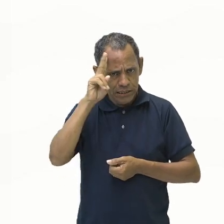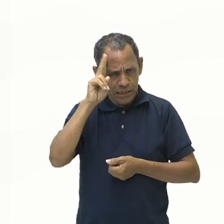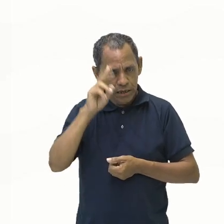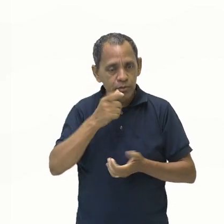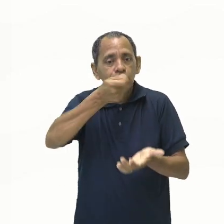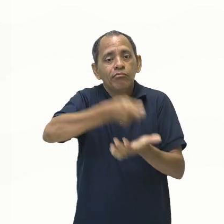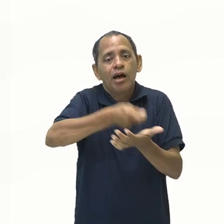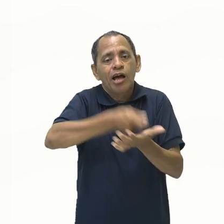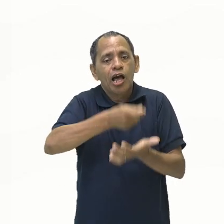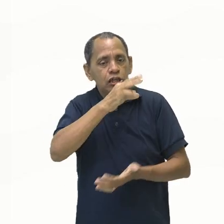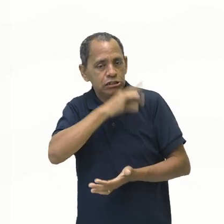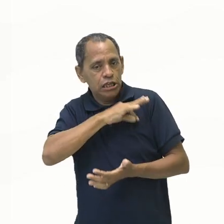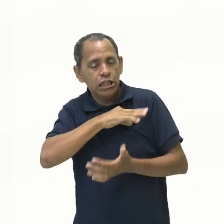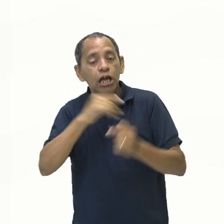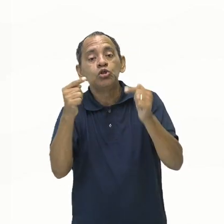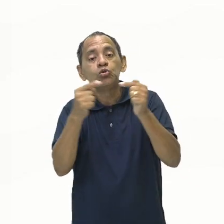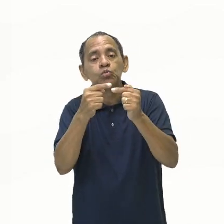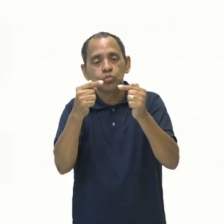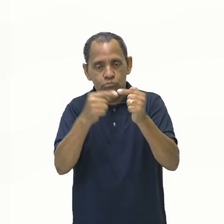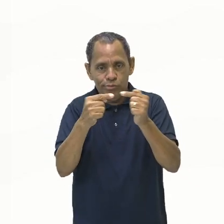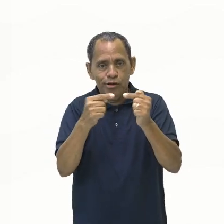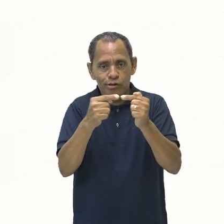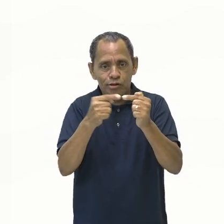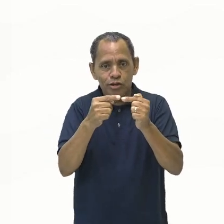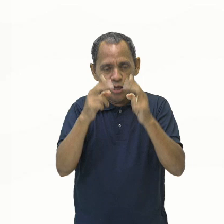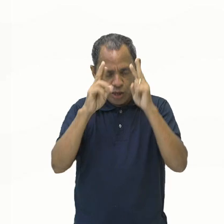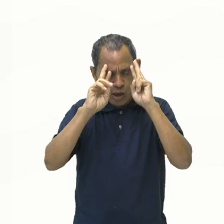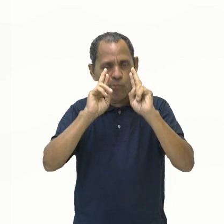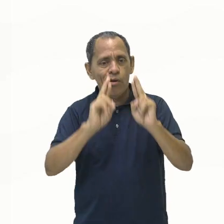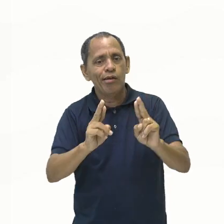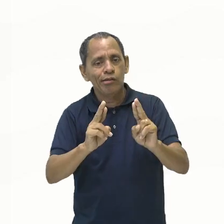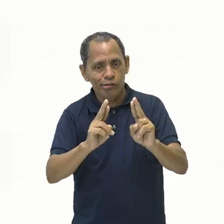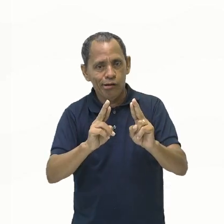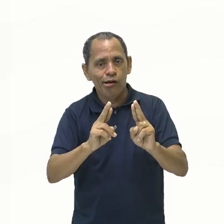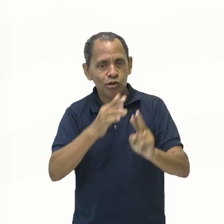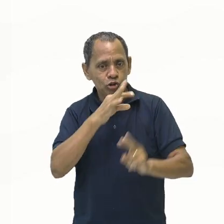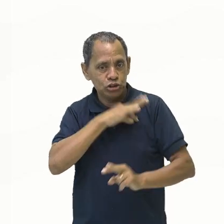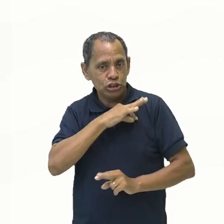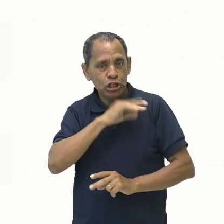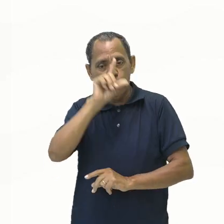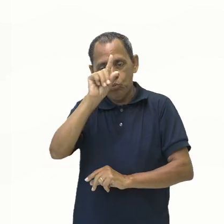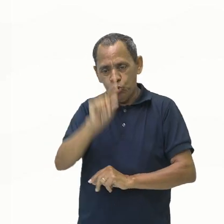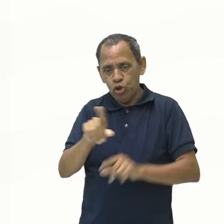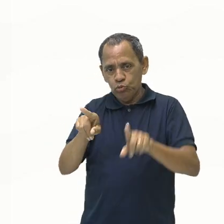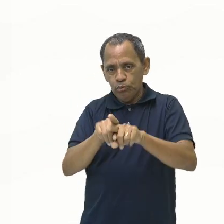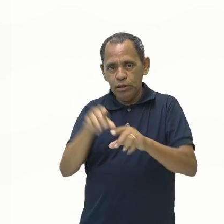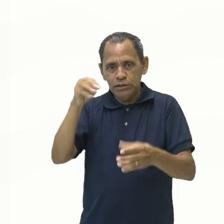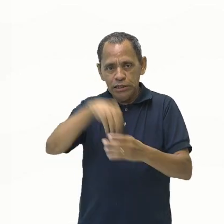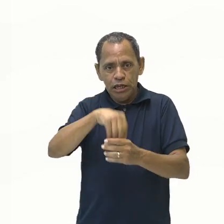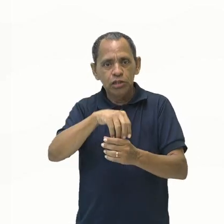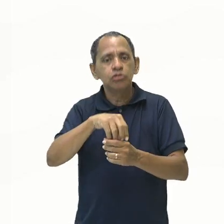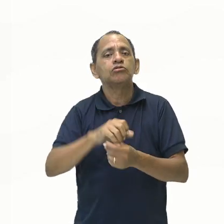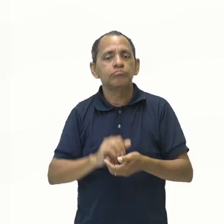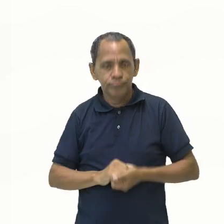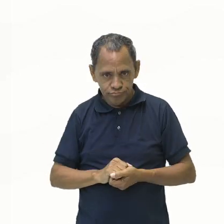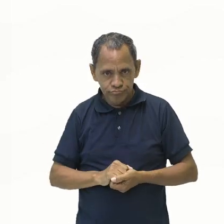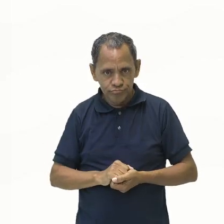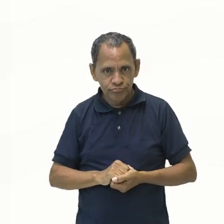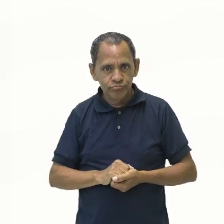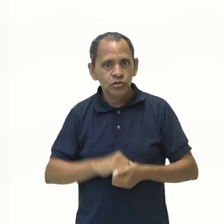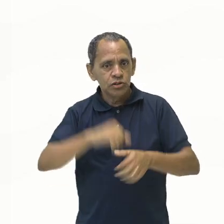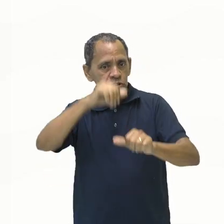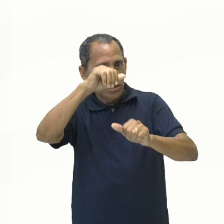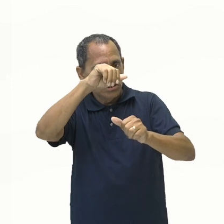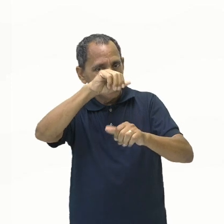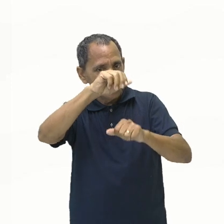os salários de acordo ali com respeitando o salário mínimo, né, dentro dos parâmetros legais. Então a gente